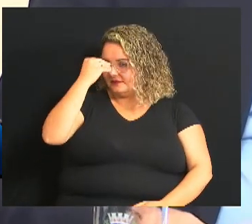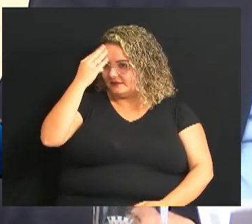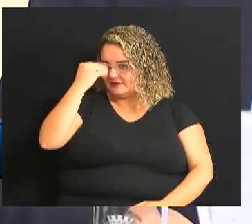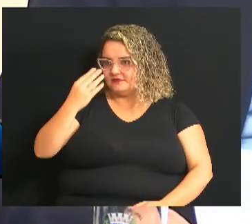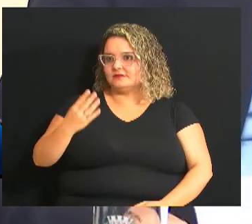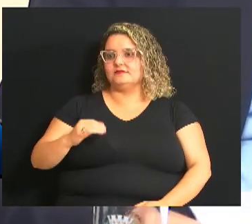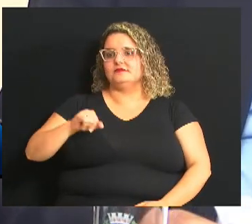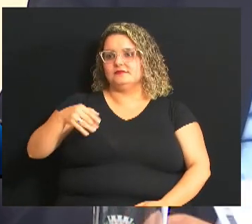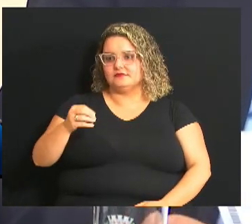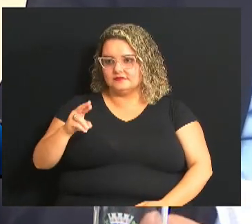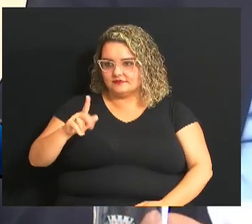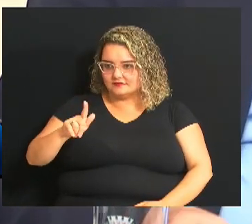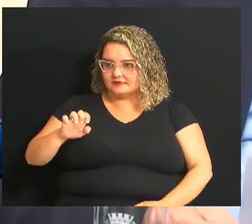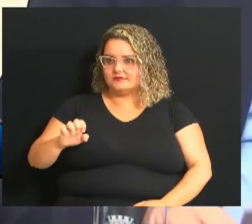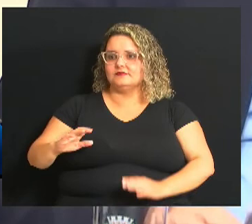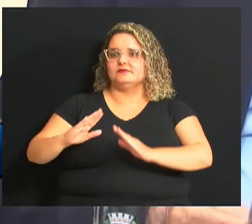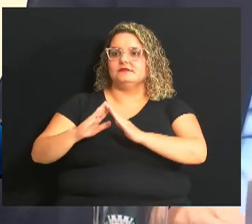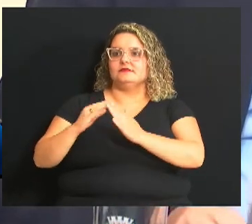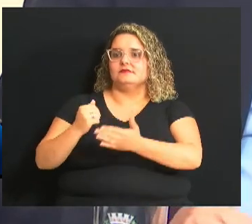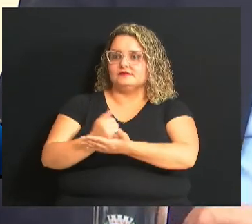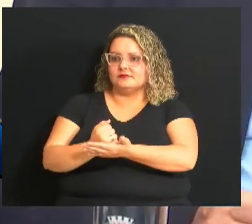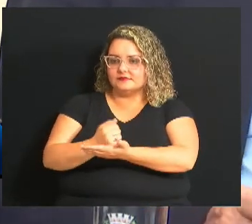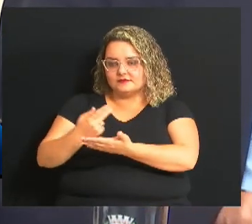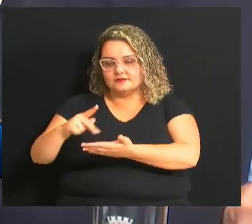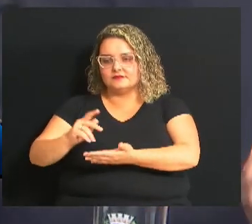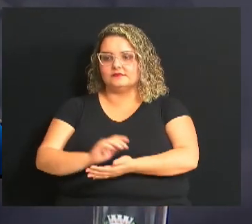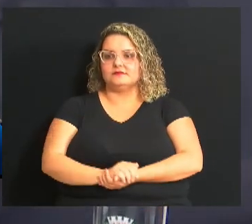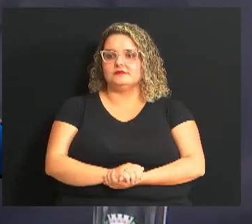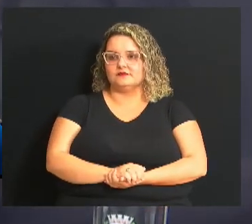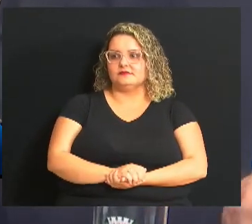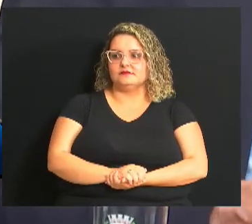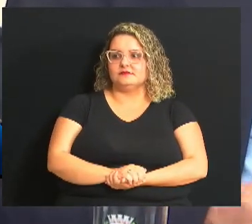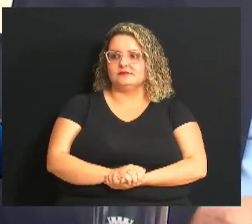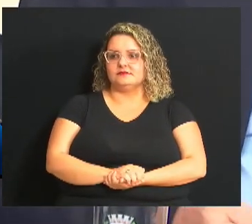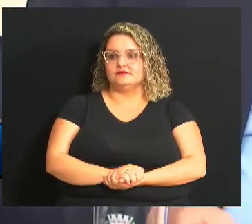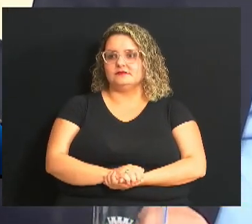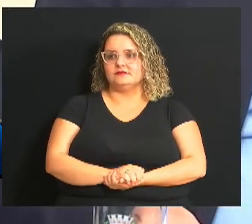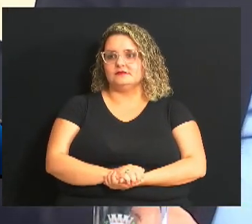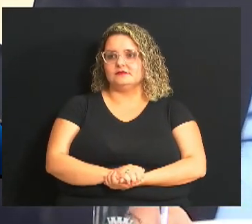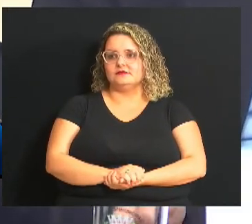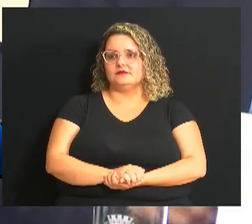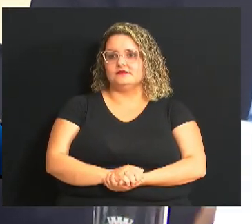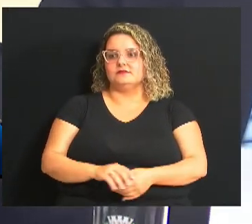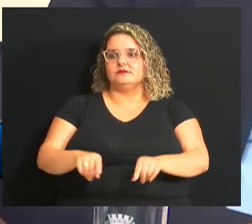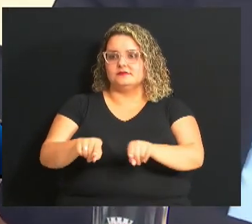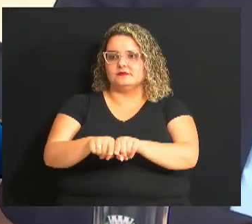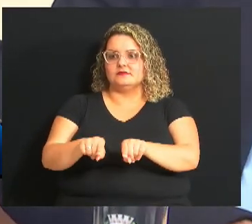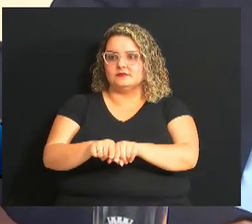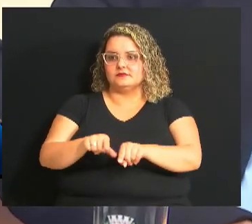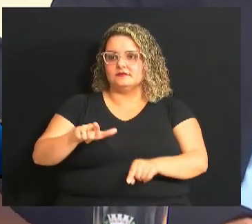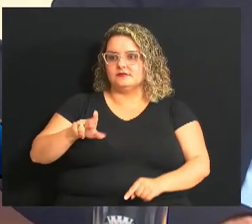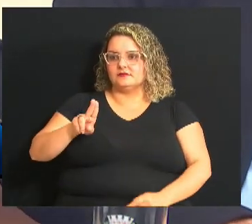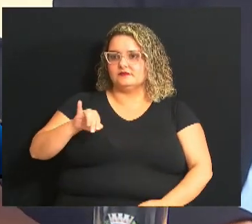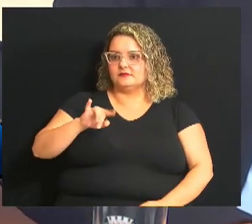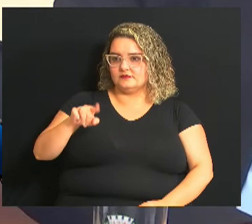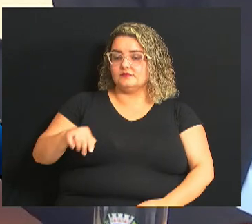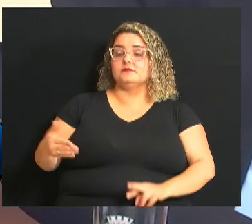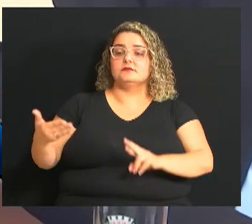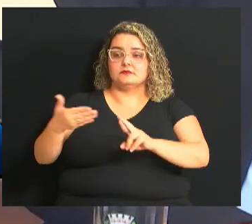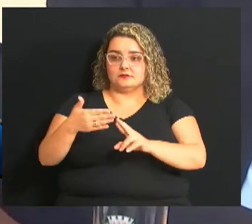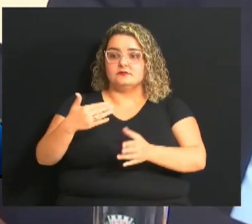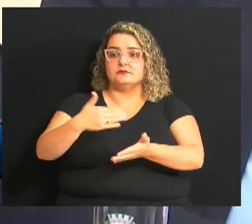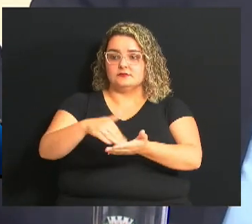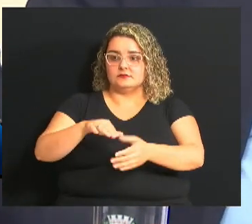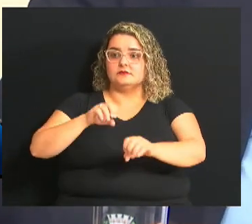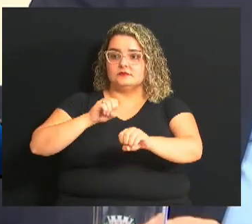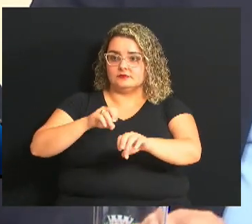vereador Jorge da Farmácia e o Luiz Marighetti, que representou aqui a Secretaria de